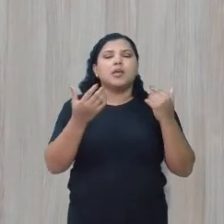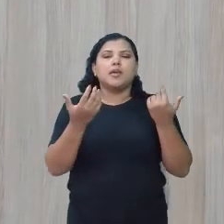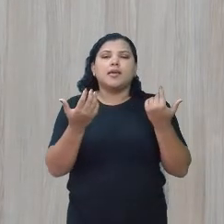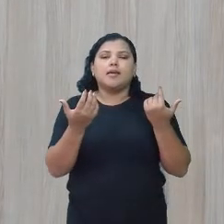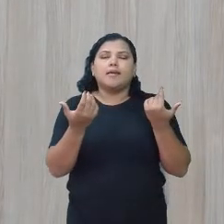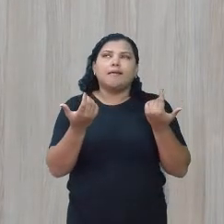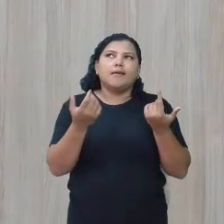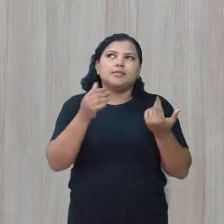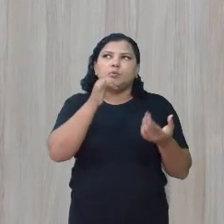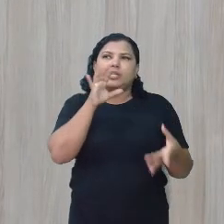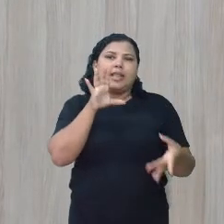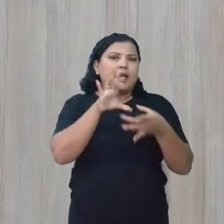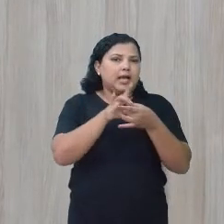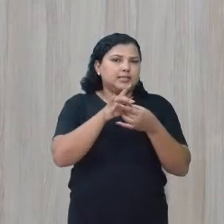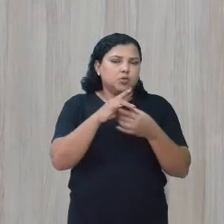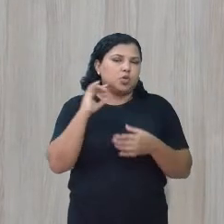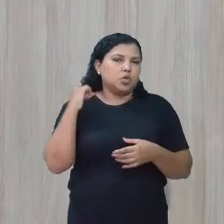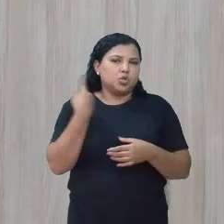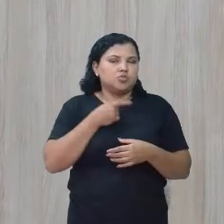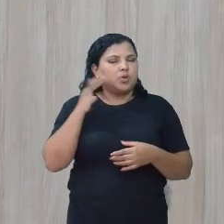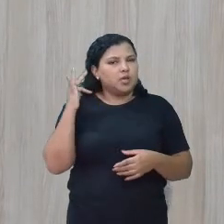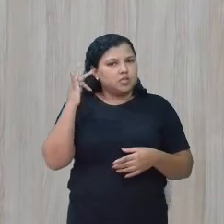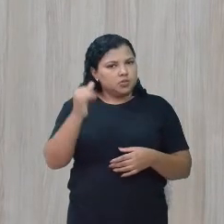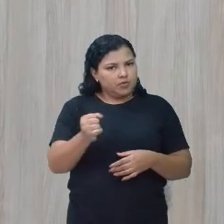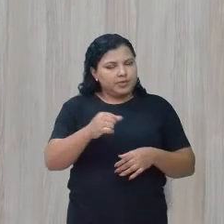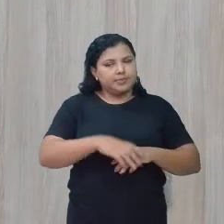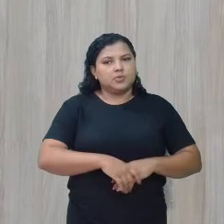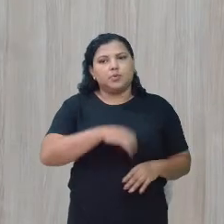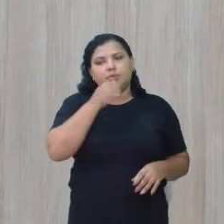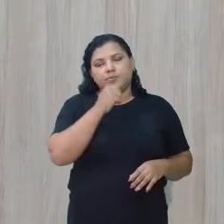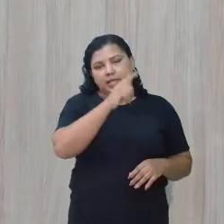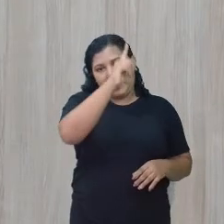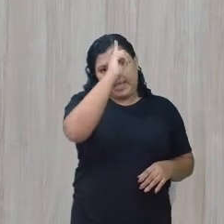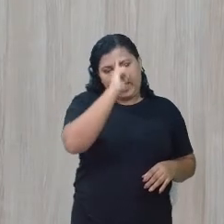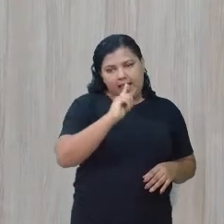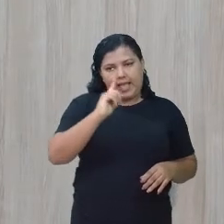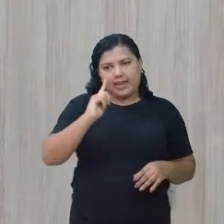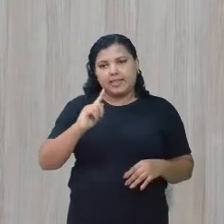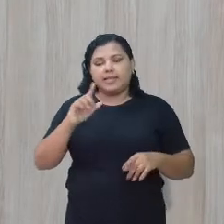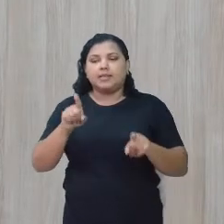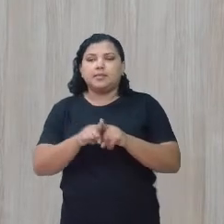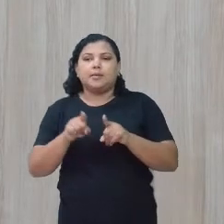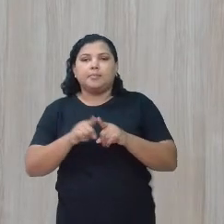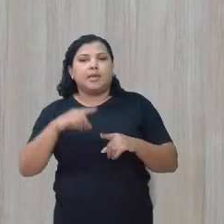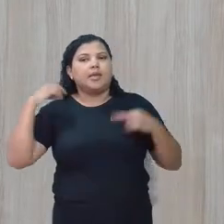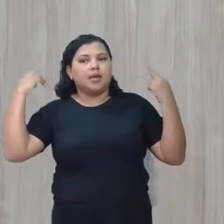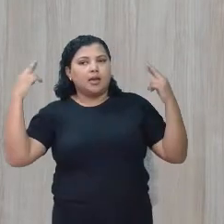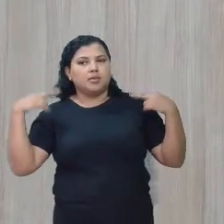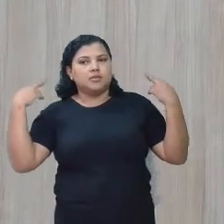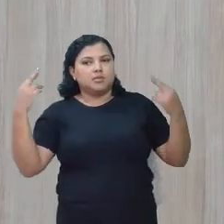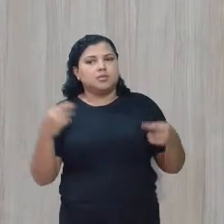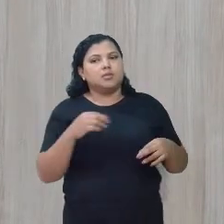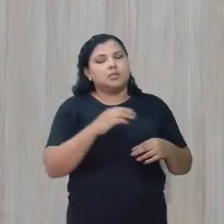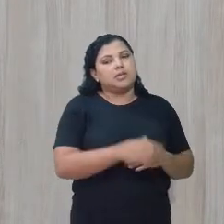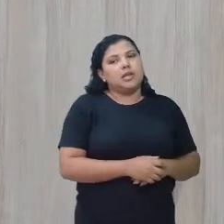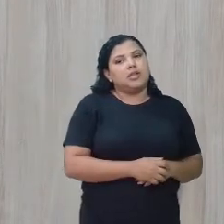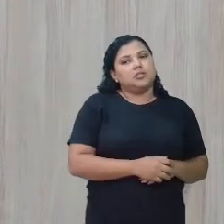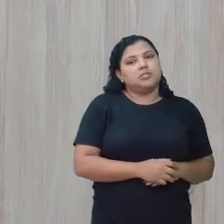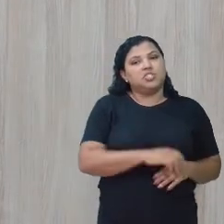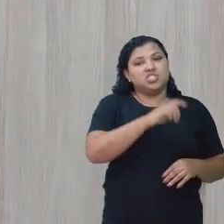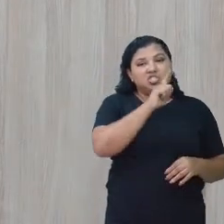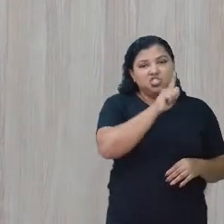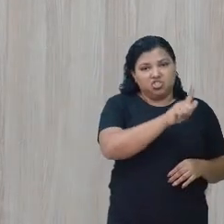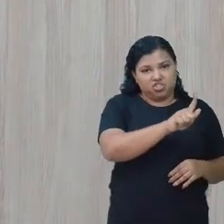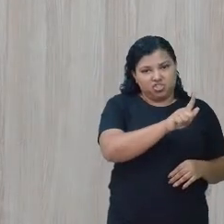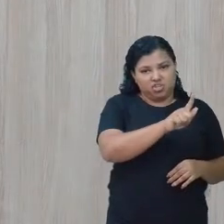que estamos resolvendo na questão. Então, estamos falando de galinha e de carneiro. Então, eu vou chamar ó, a quantidade de galinhas, eu vou